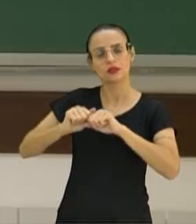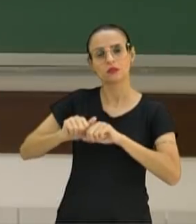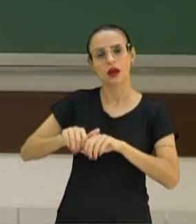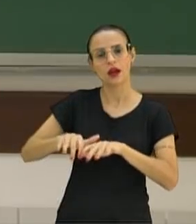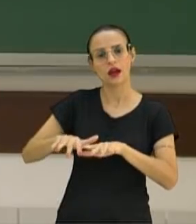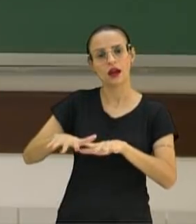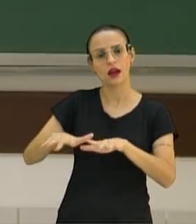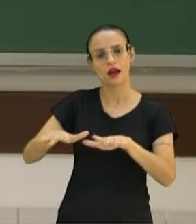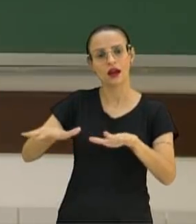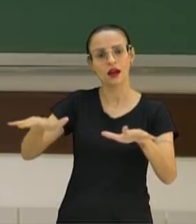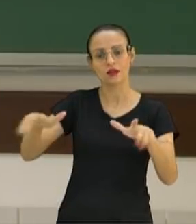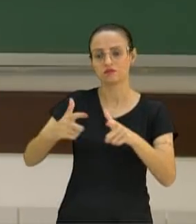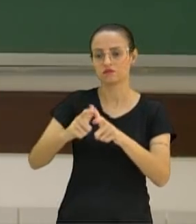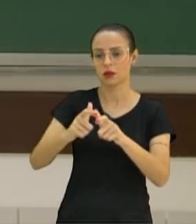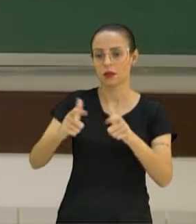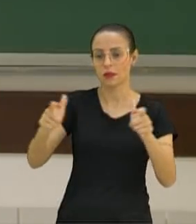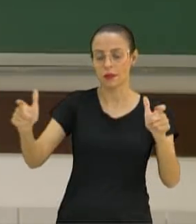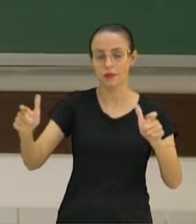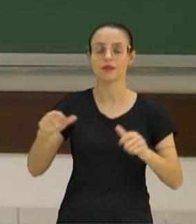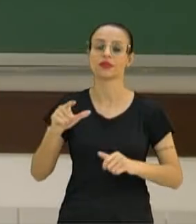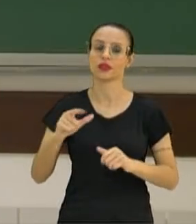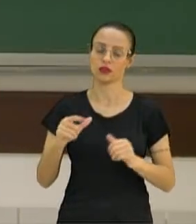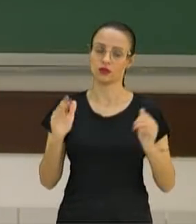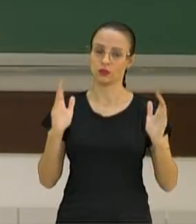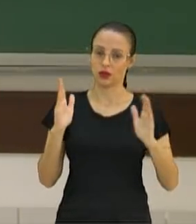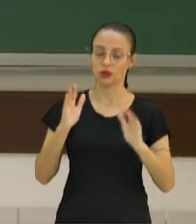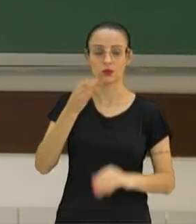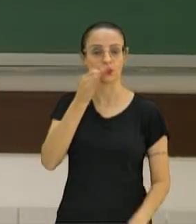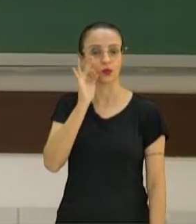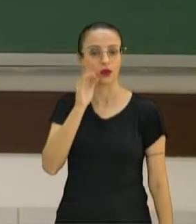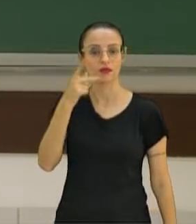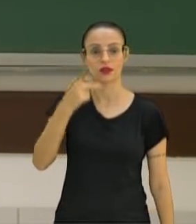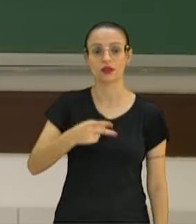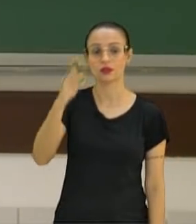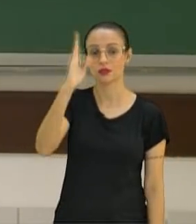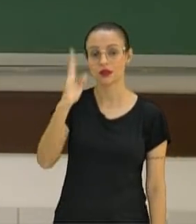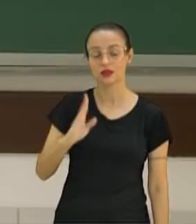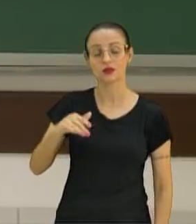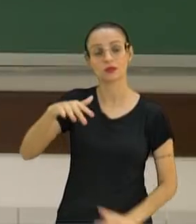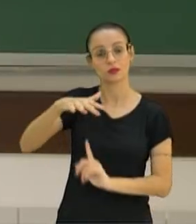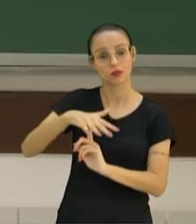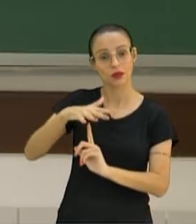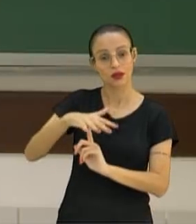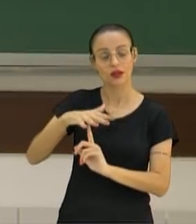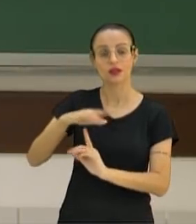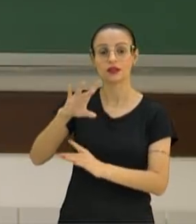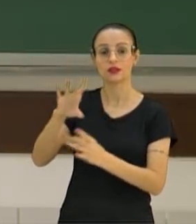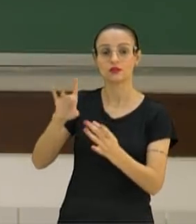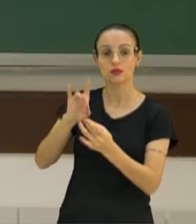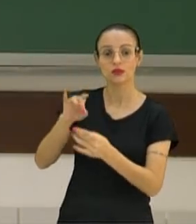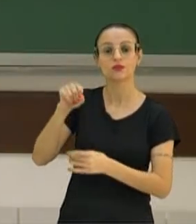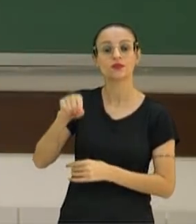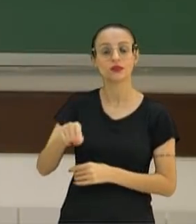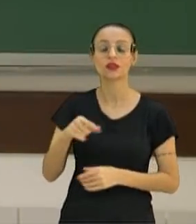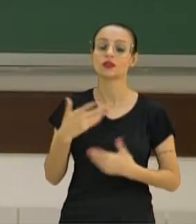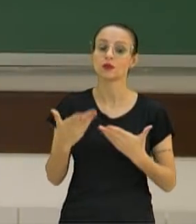suas fronteiras. Aqui a gente tem o ciclo do café no Brasil, no Paraná, mais especificamente o ciclo da erva mate, e eles passam então a ocupar